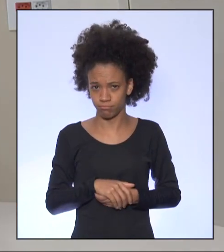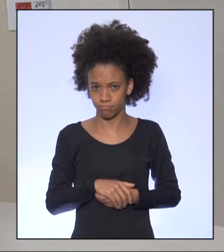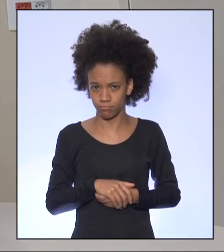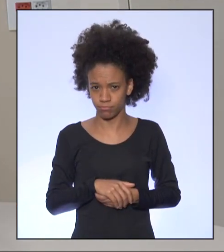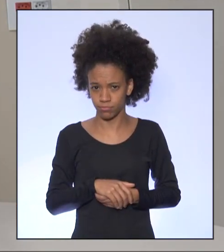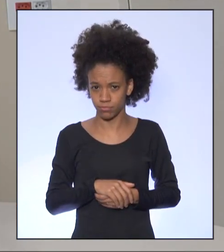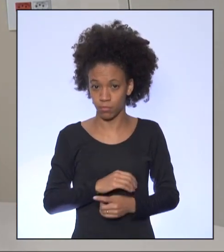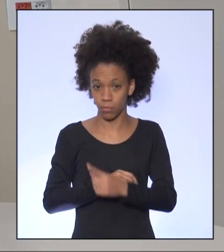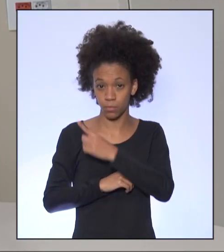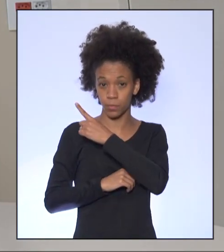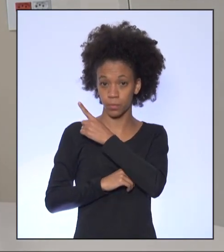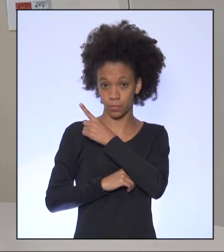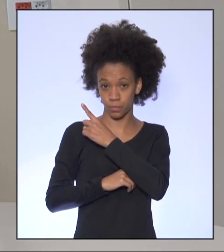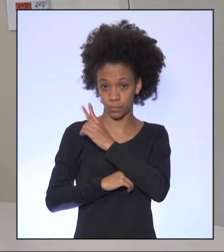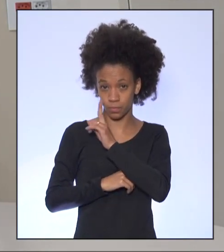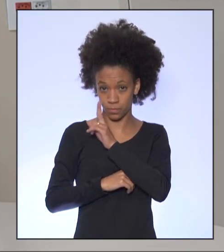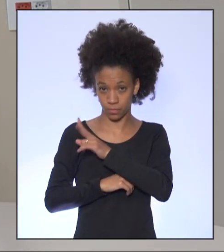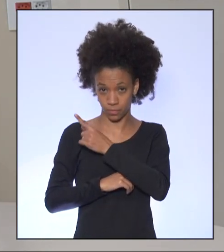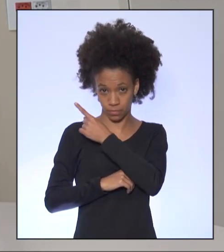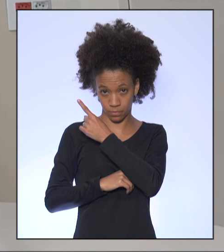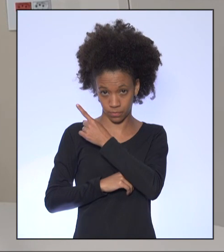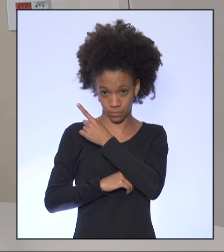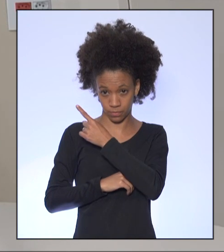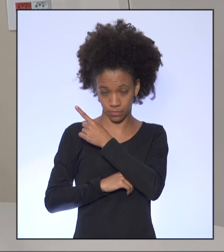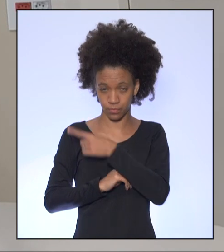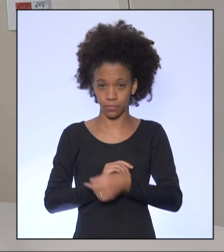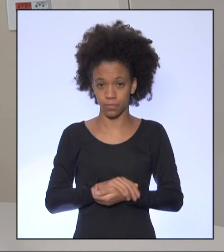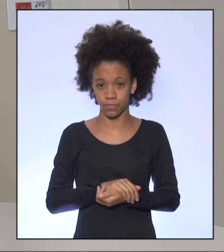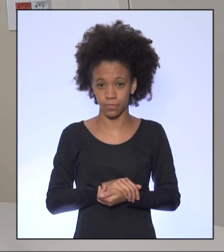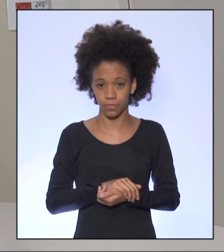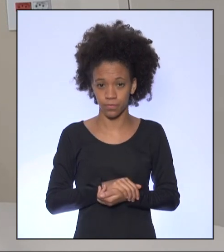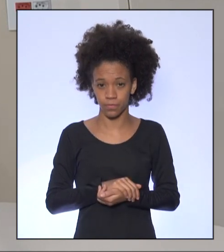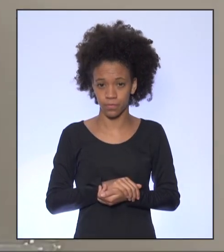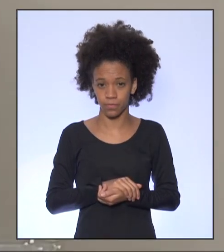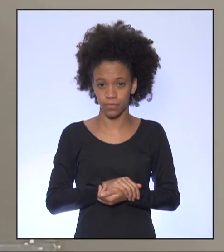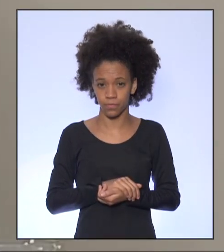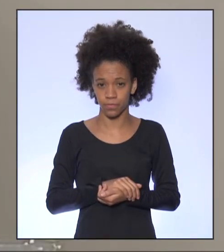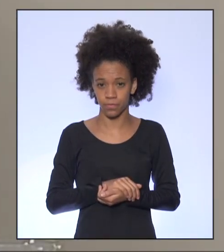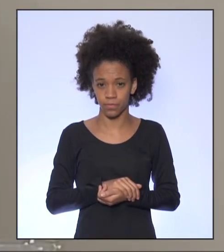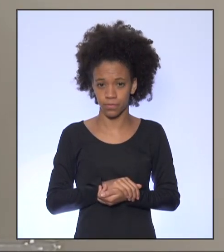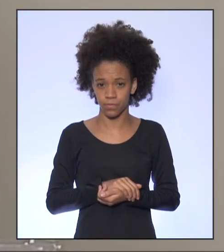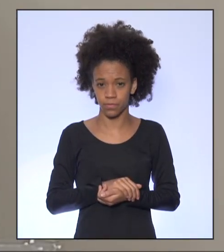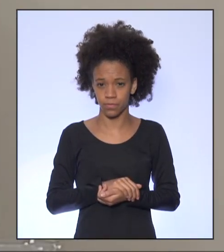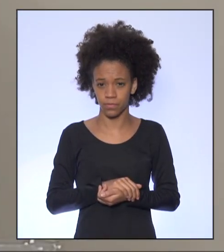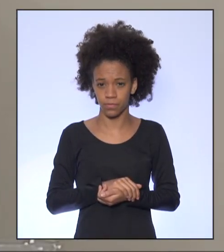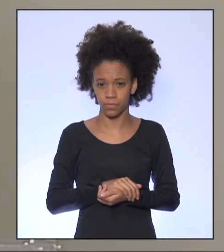Então, observe o que aconteceu nessa mistura de água e açúcar.